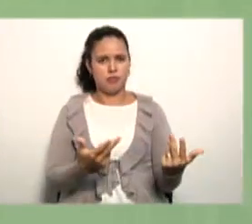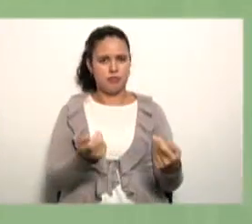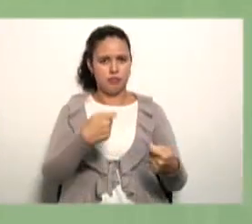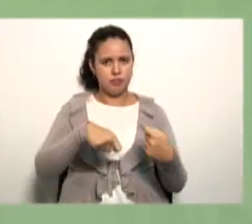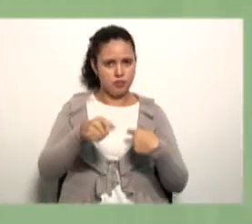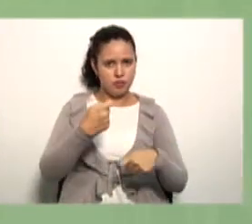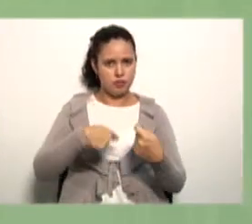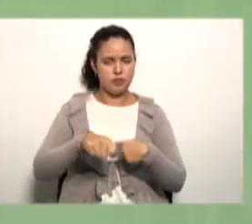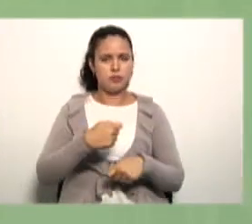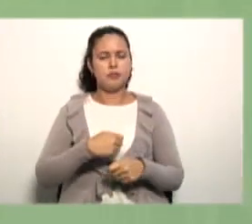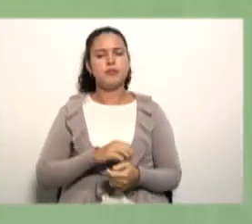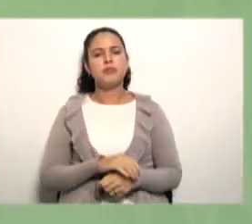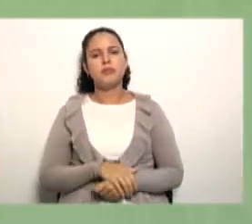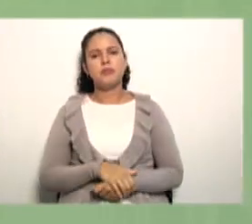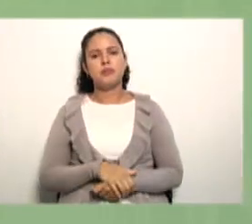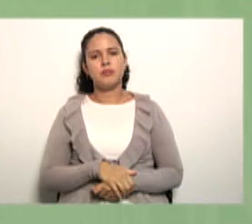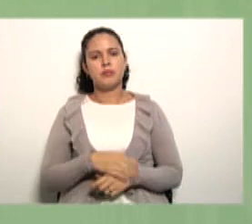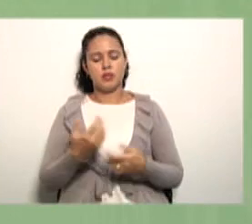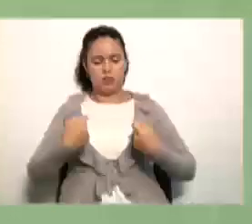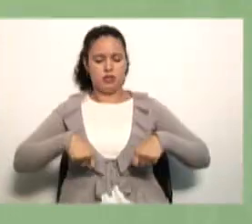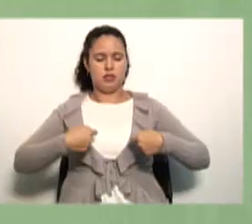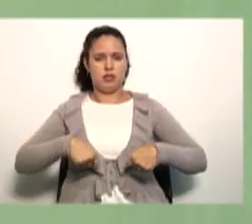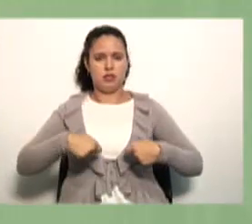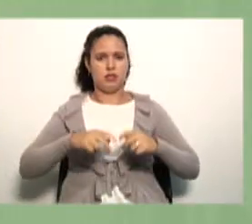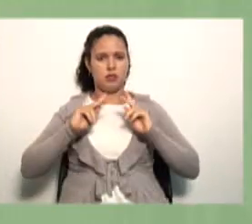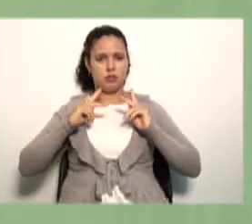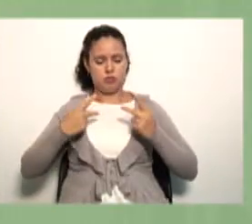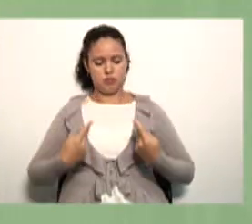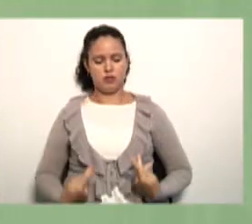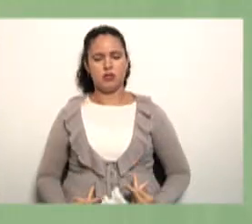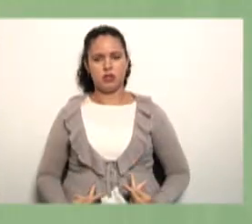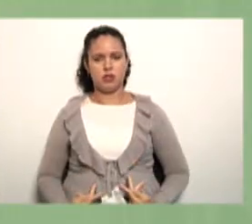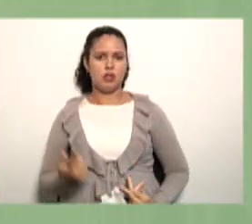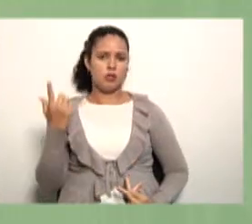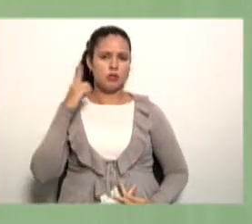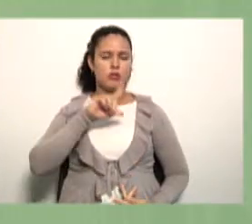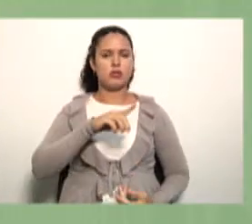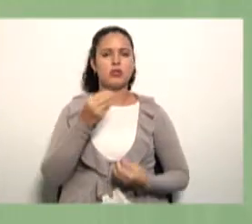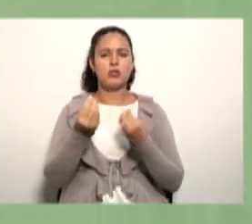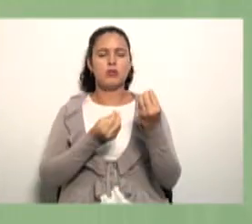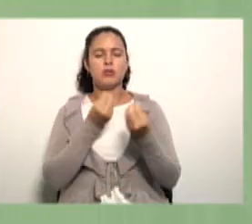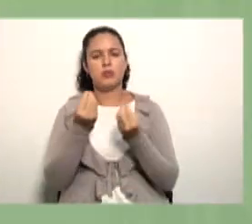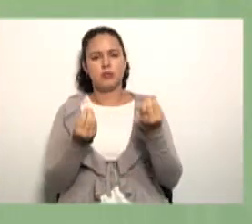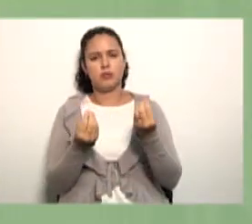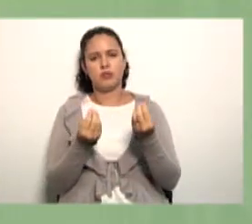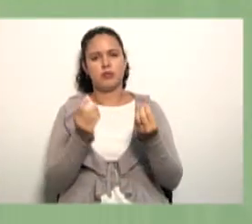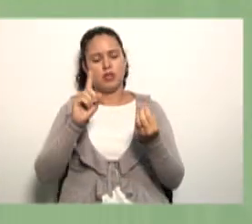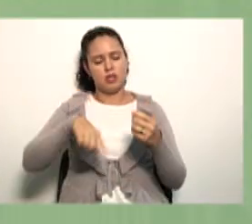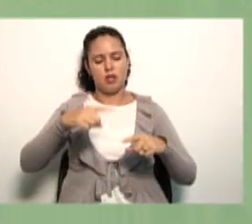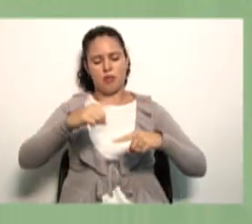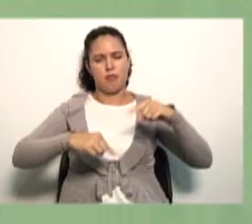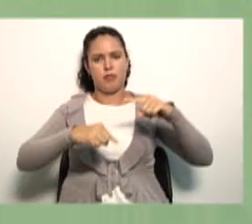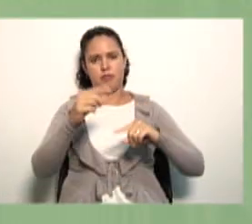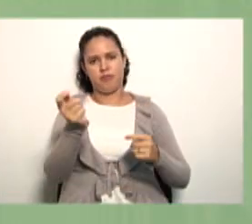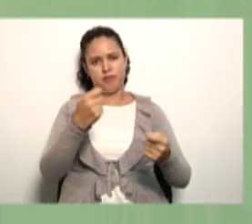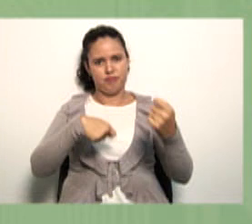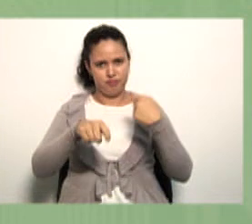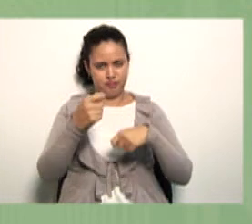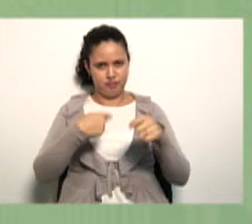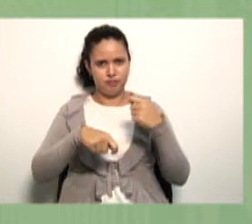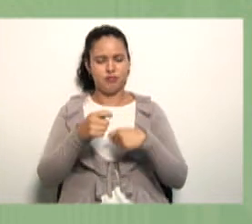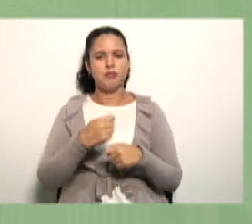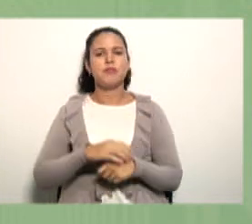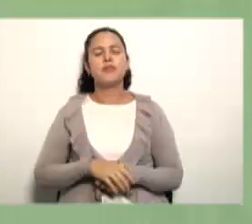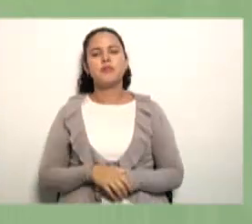bens econômicos quanto por bens não econômicos, e a economia ela vai se focar nesses bens aqui, os